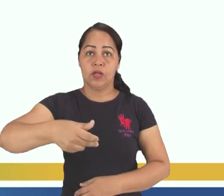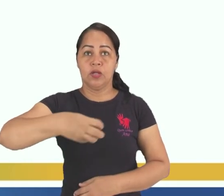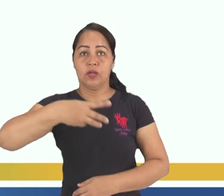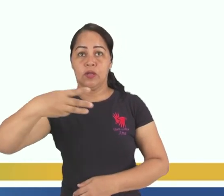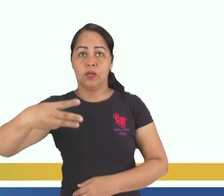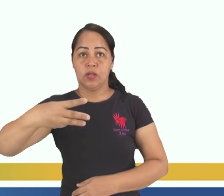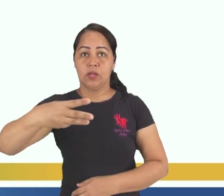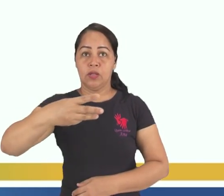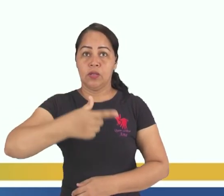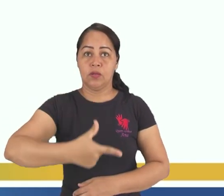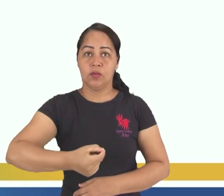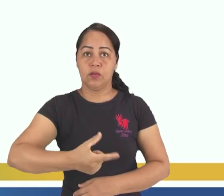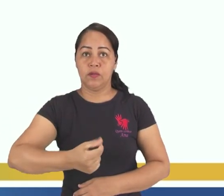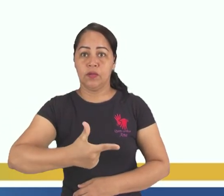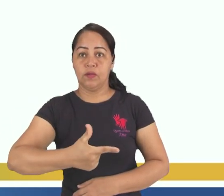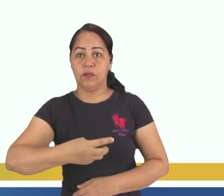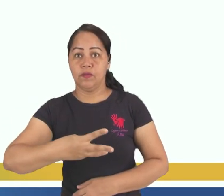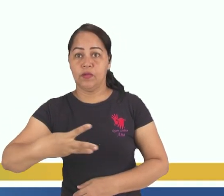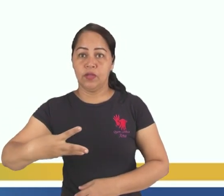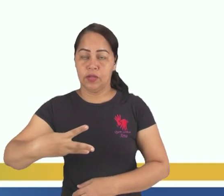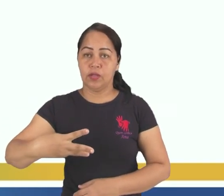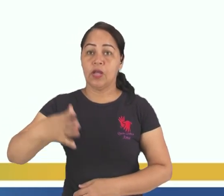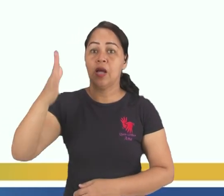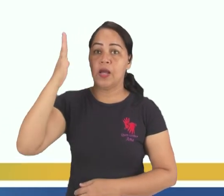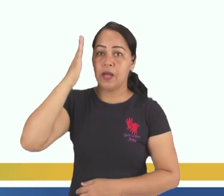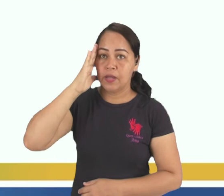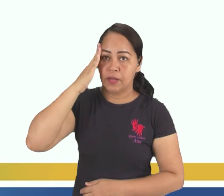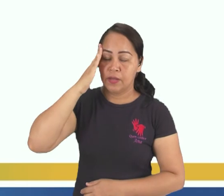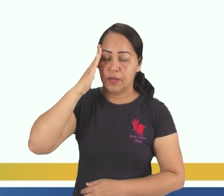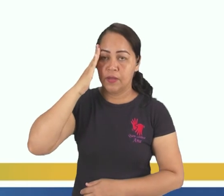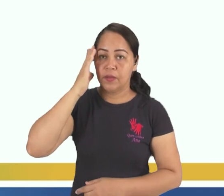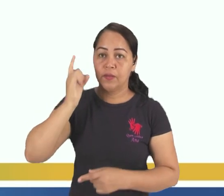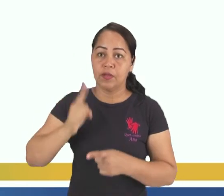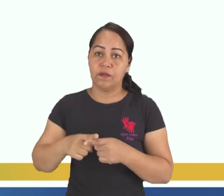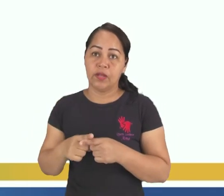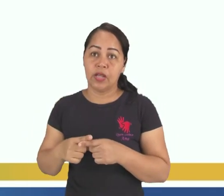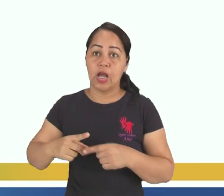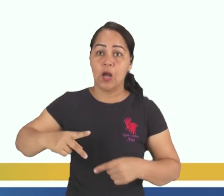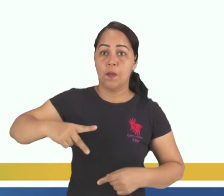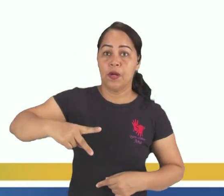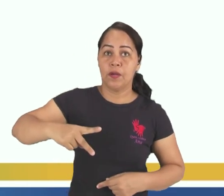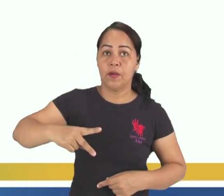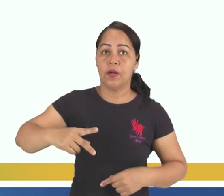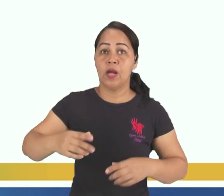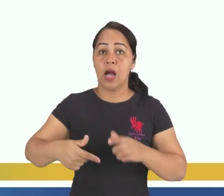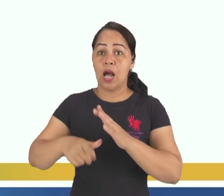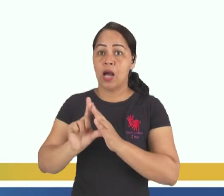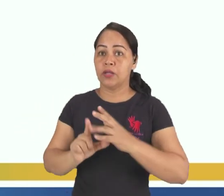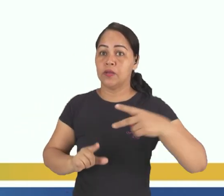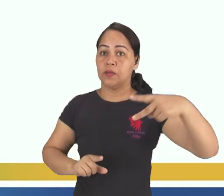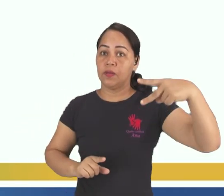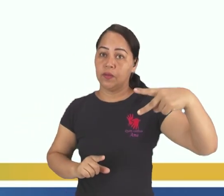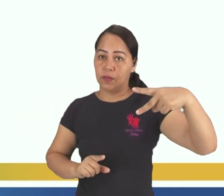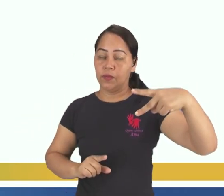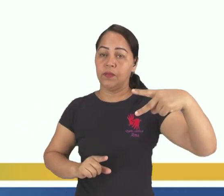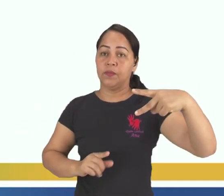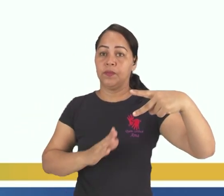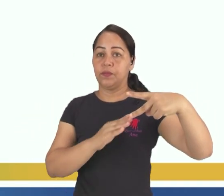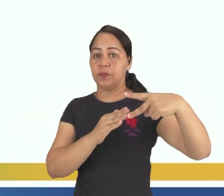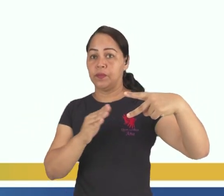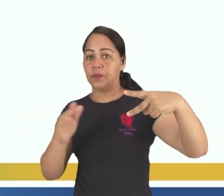primeira fração é menor que o denominador da segunda fração. Então, a ordem delas vai ser